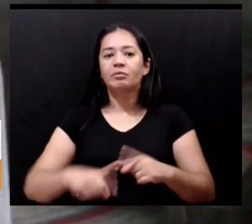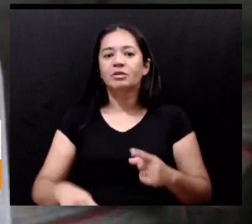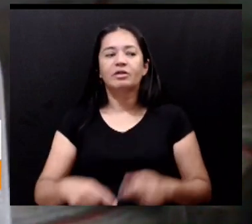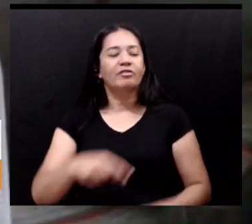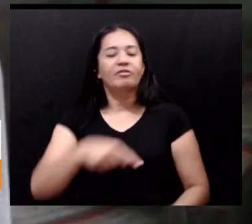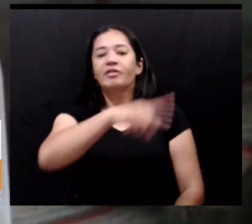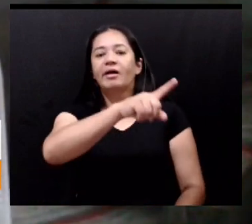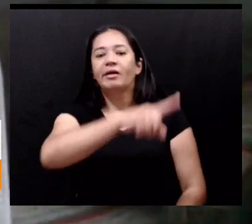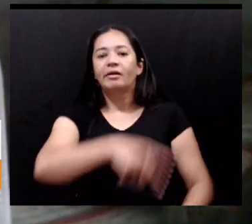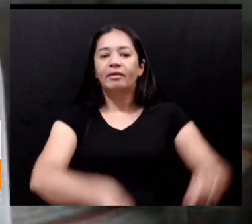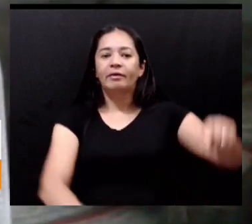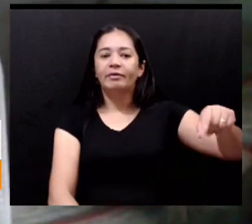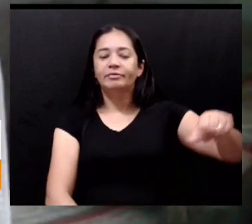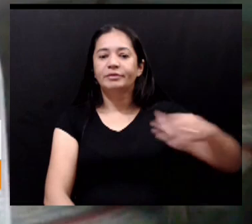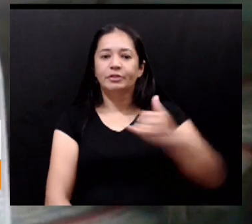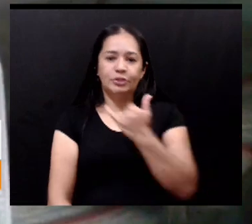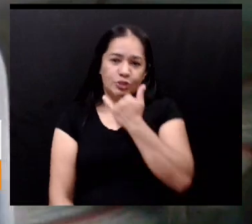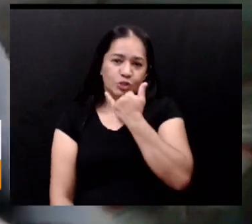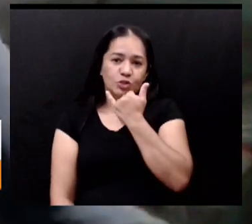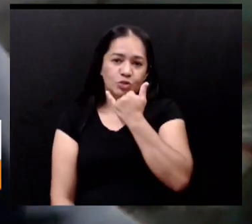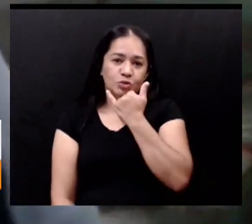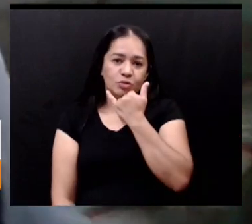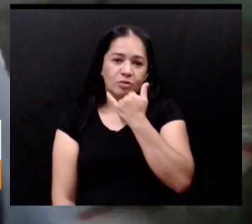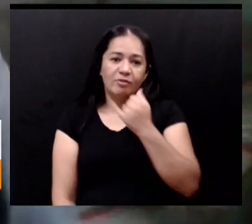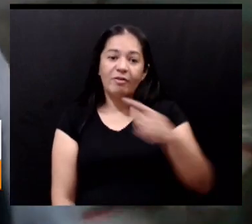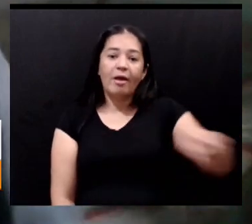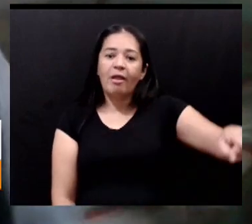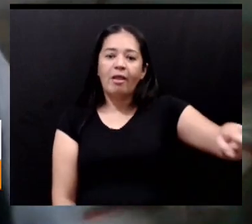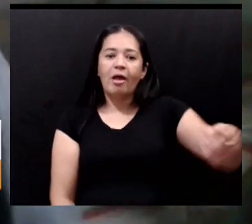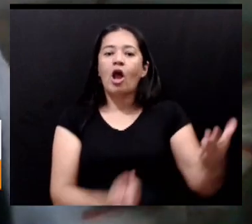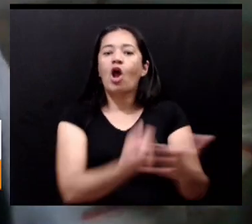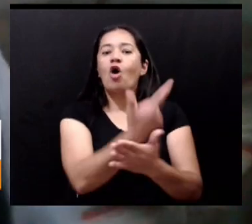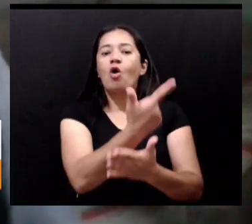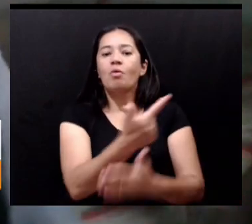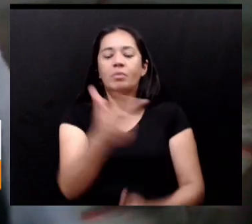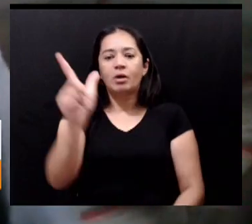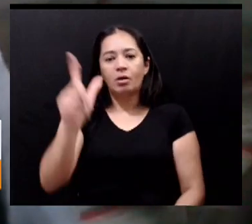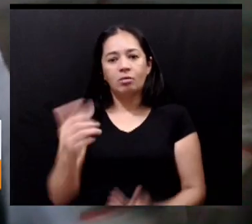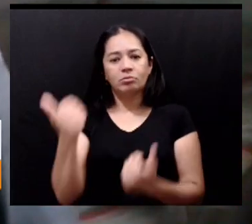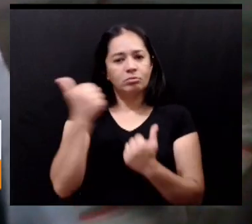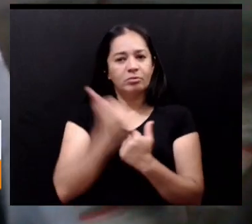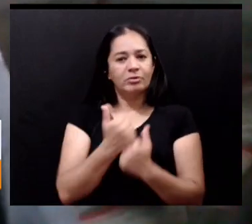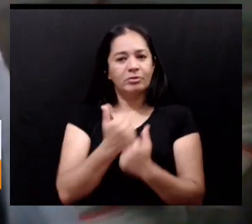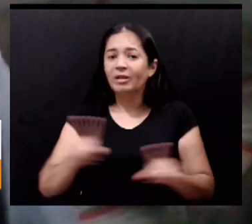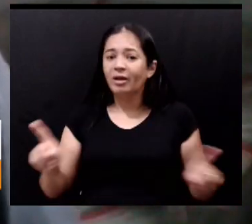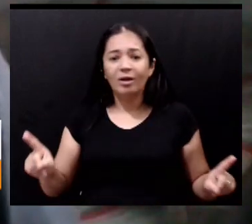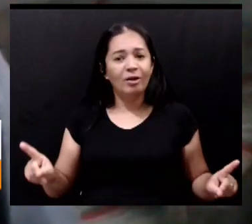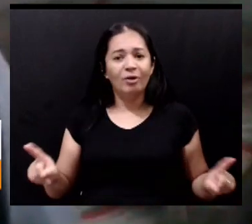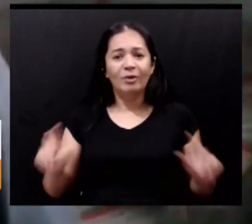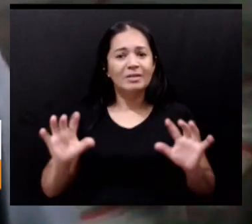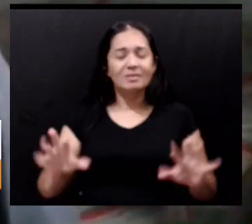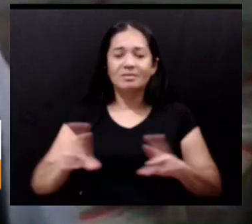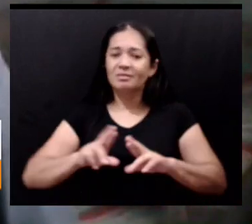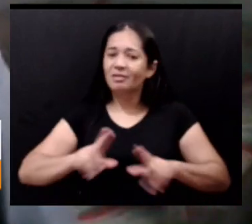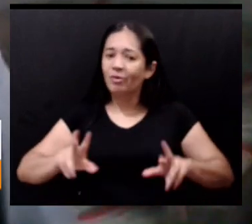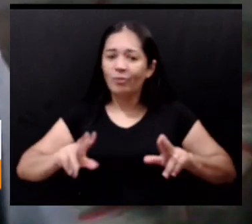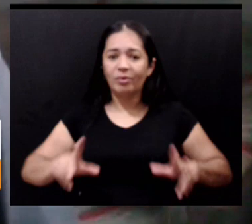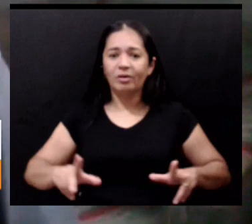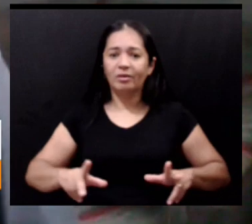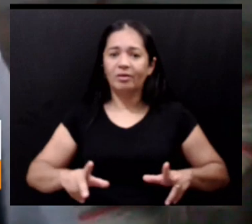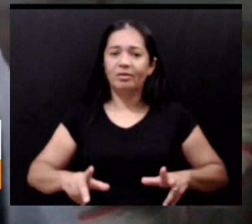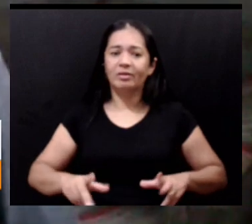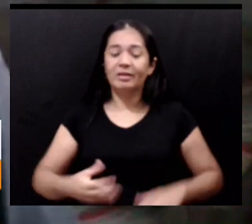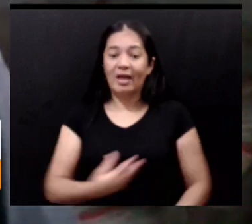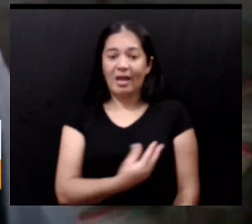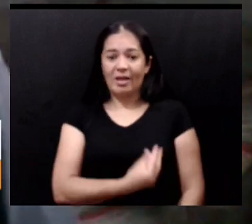desculpa o termo, no botequim da esquina, compra outro para repor. Não, não é assim. Né? A vida das